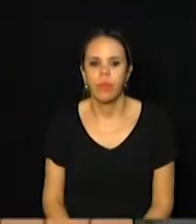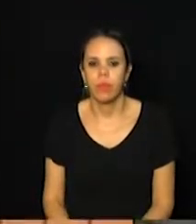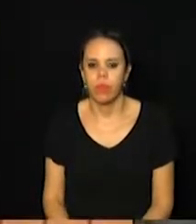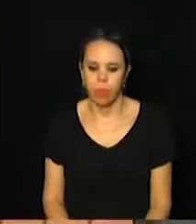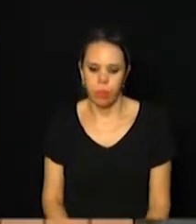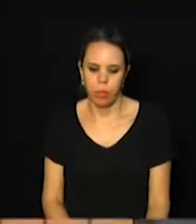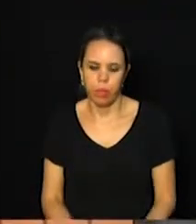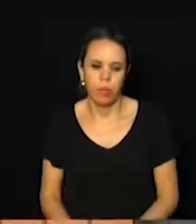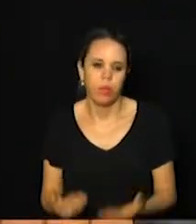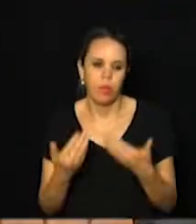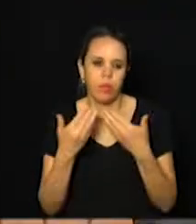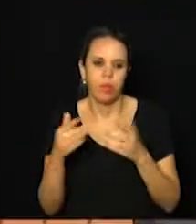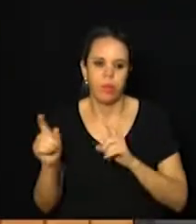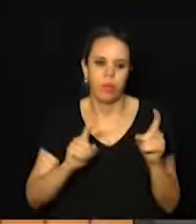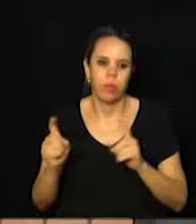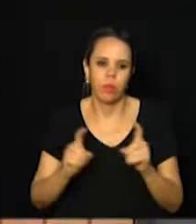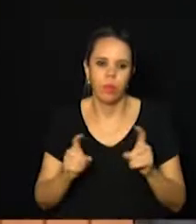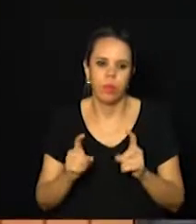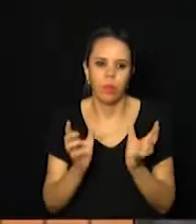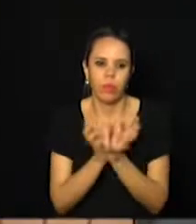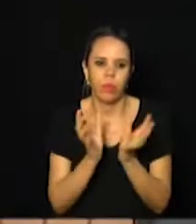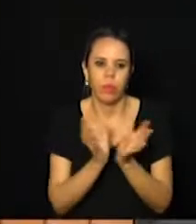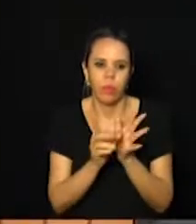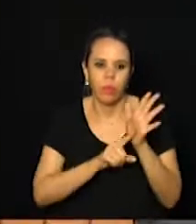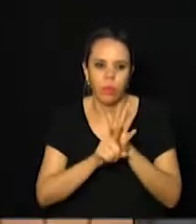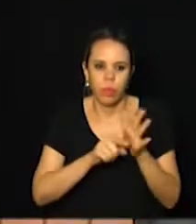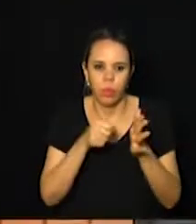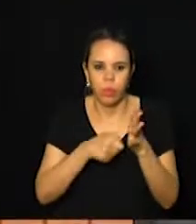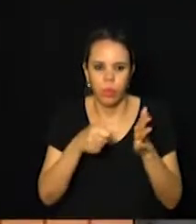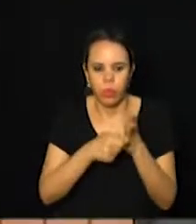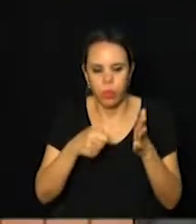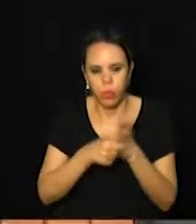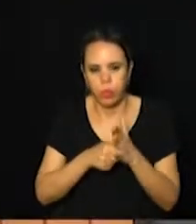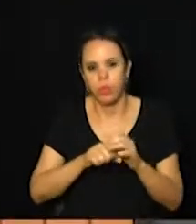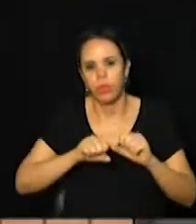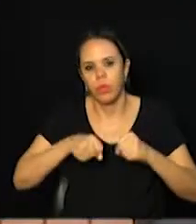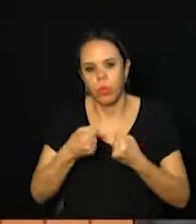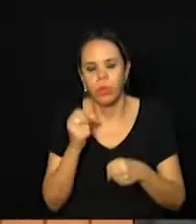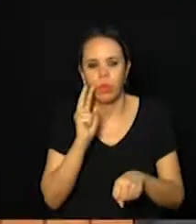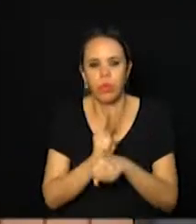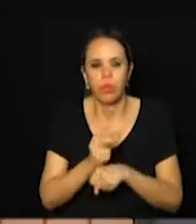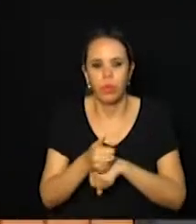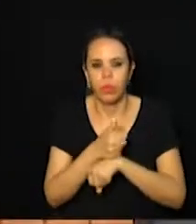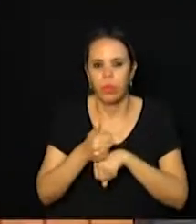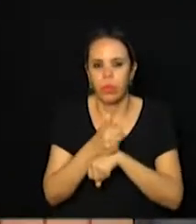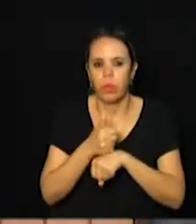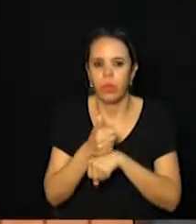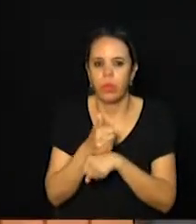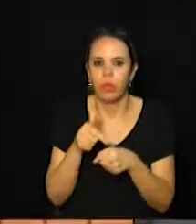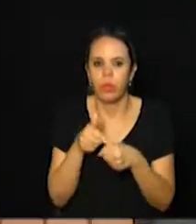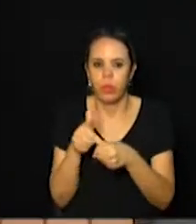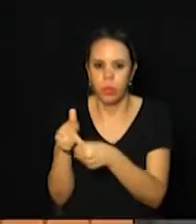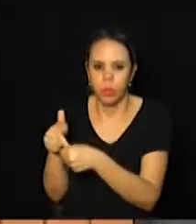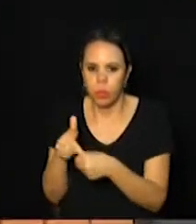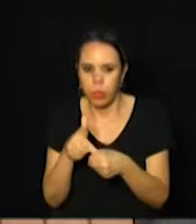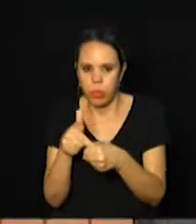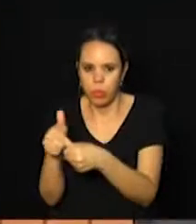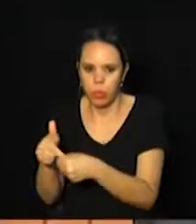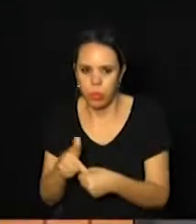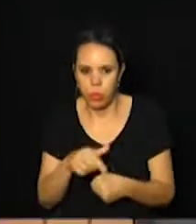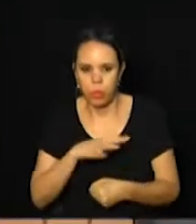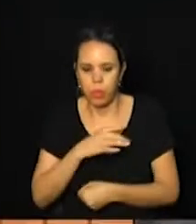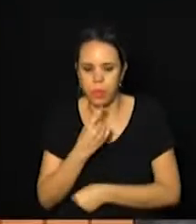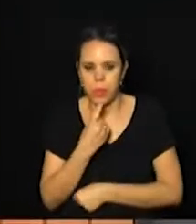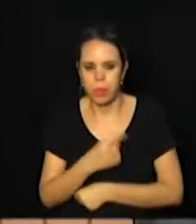se declara aberta a reunião da frente pela parlamentar em defesa e preservação da profissão do frentista no